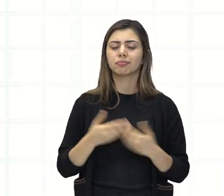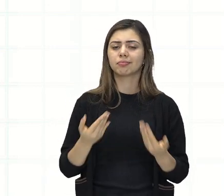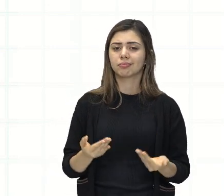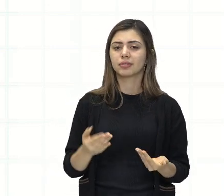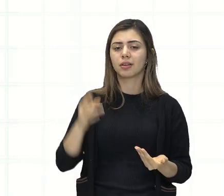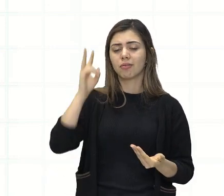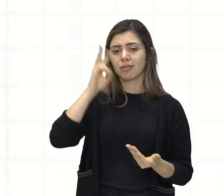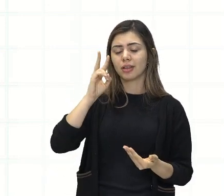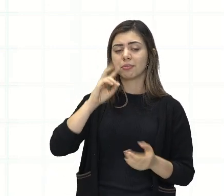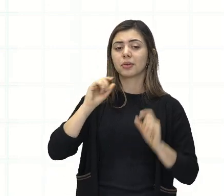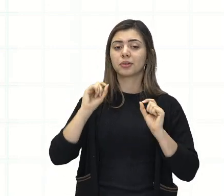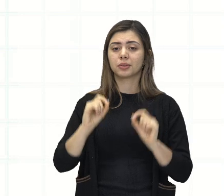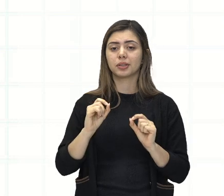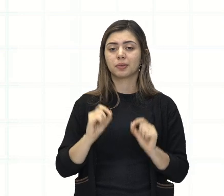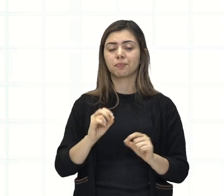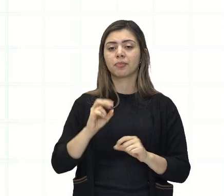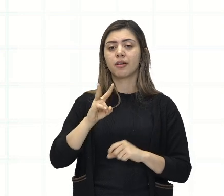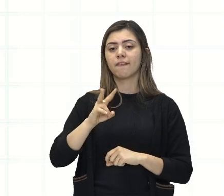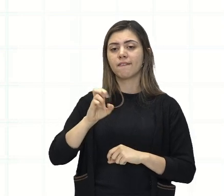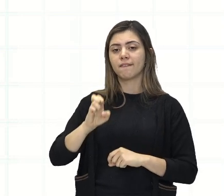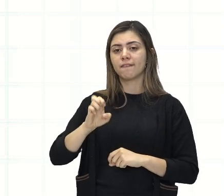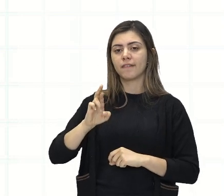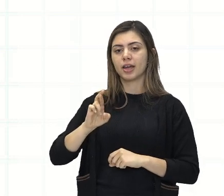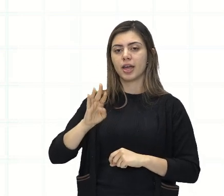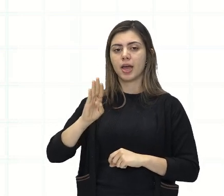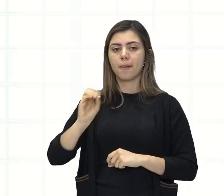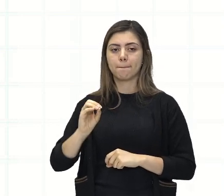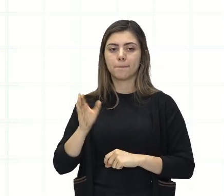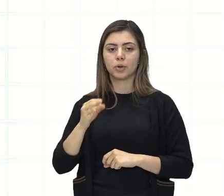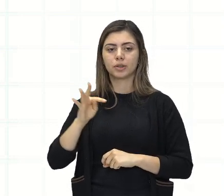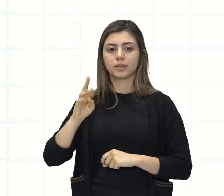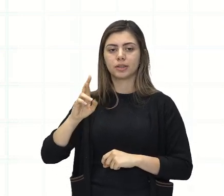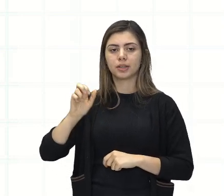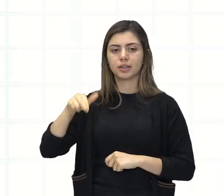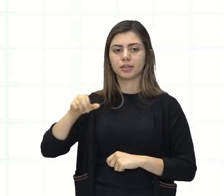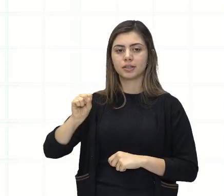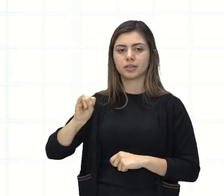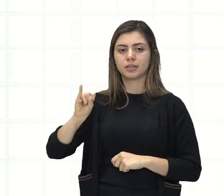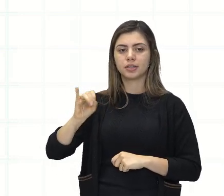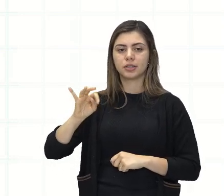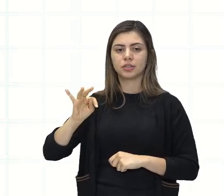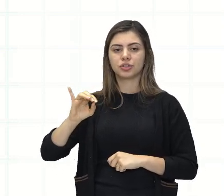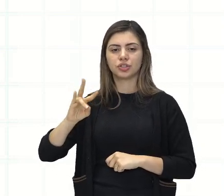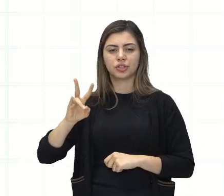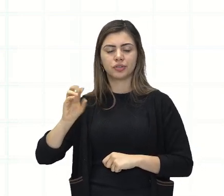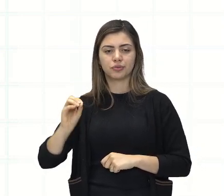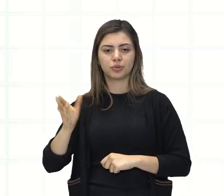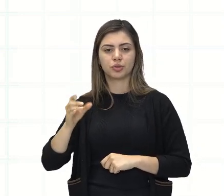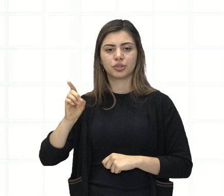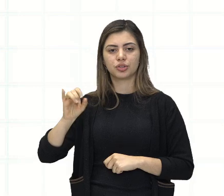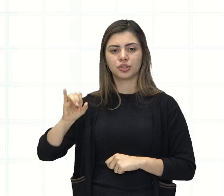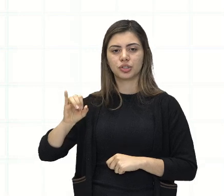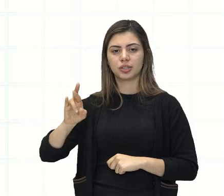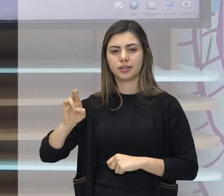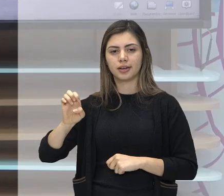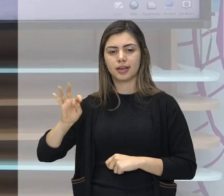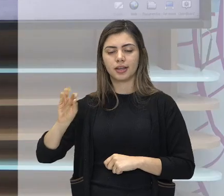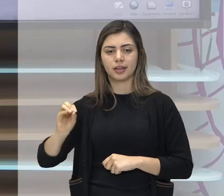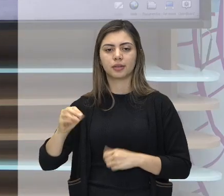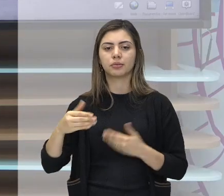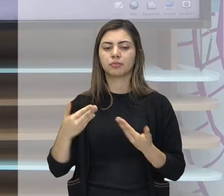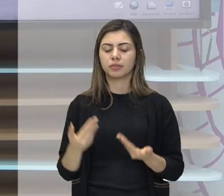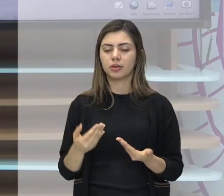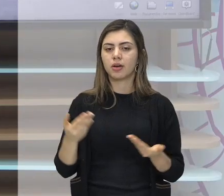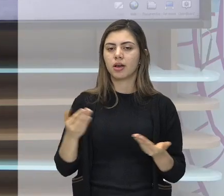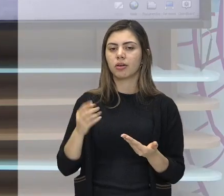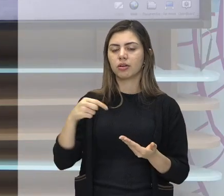Turmas, só lembrando, o verbo transitivo, ele pode ser direto ou indireto, certinho? Então, agora nós vamos